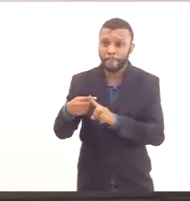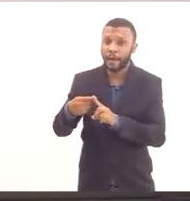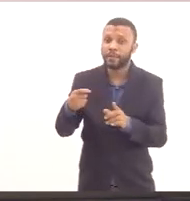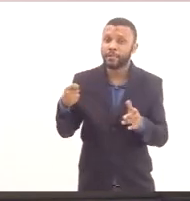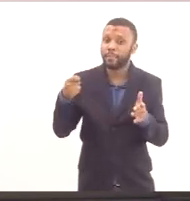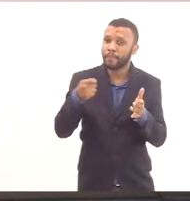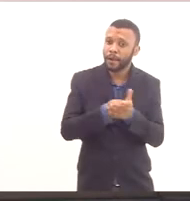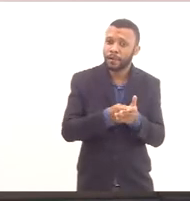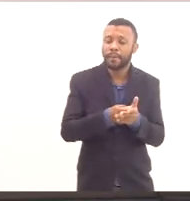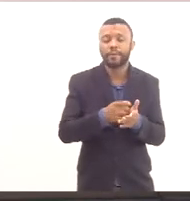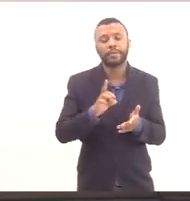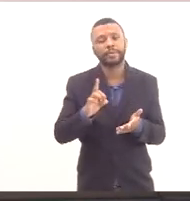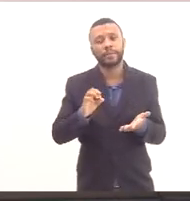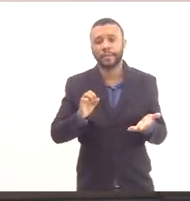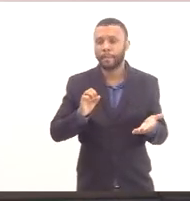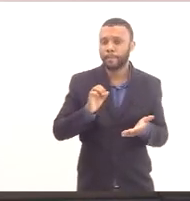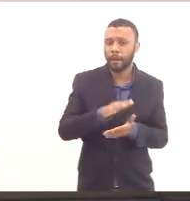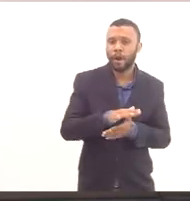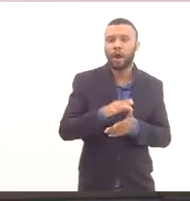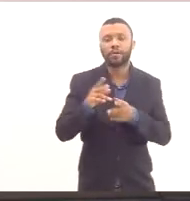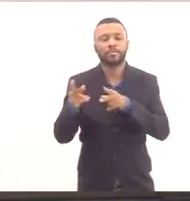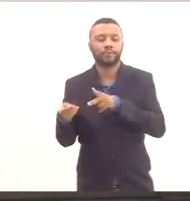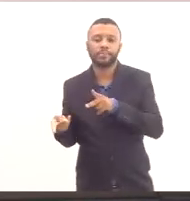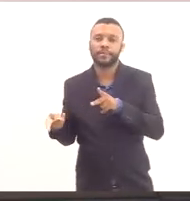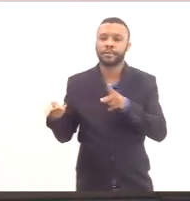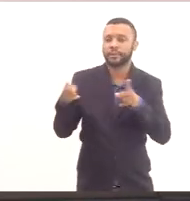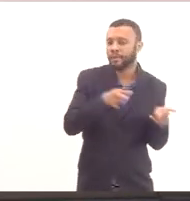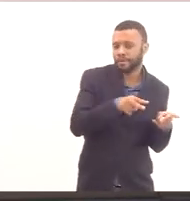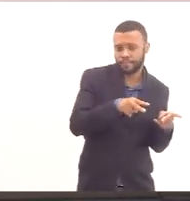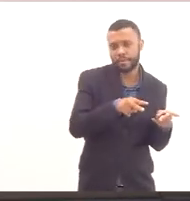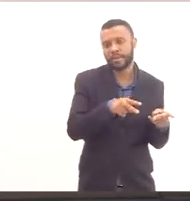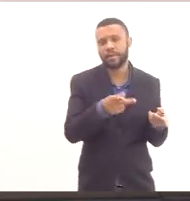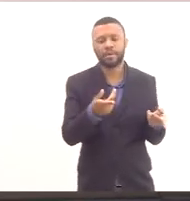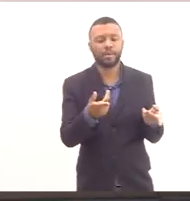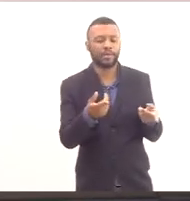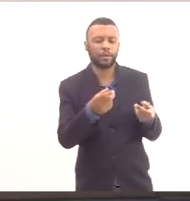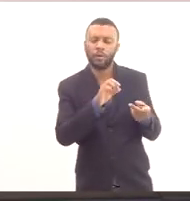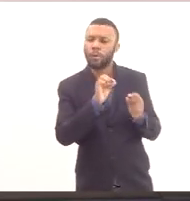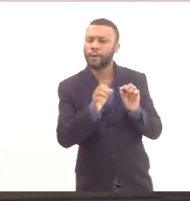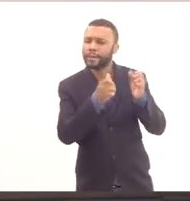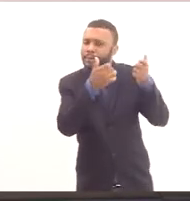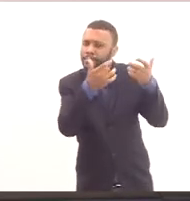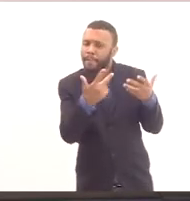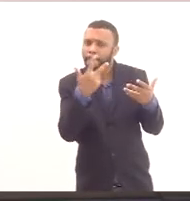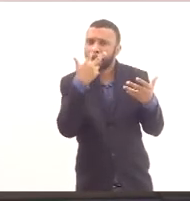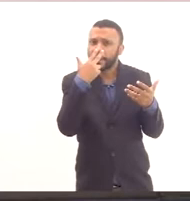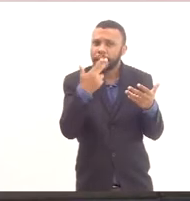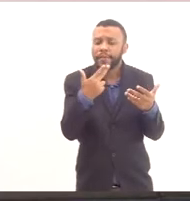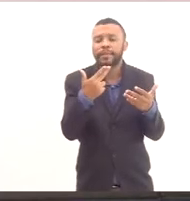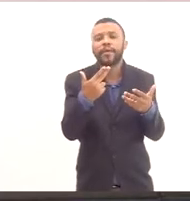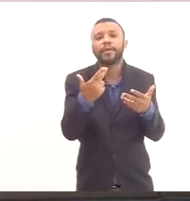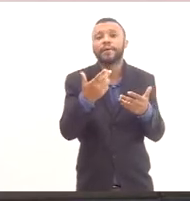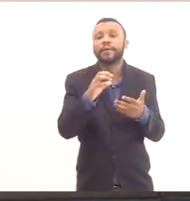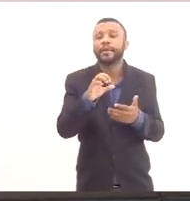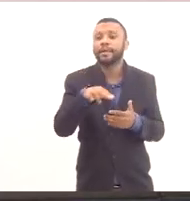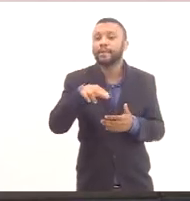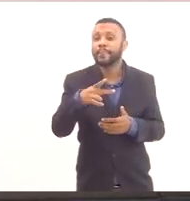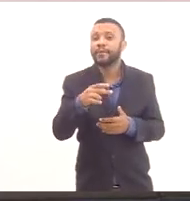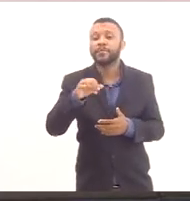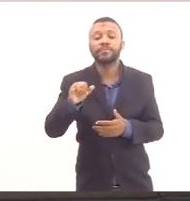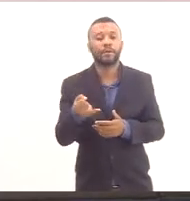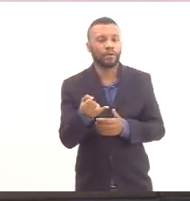através de depósito e transferências para que de prendo aqui serem pessoas jurídicas